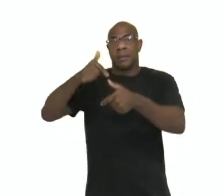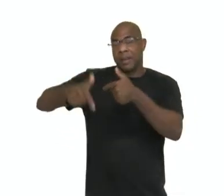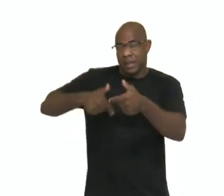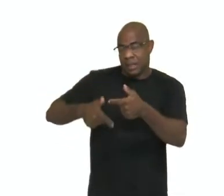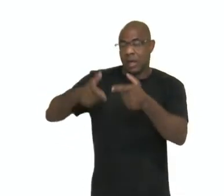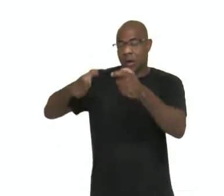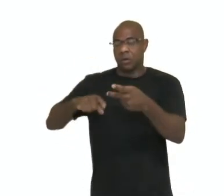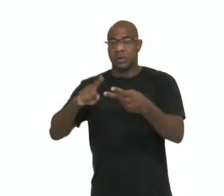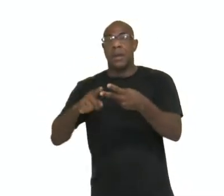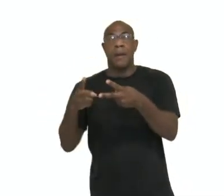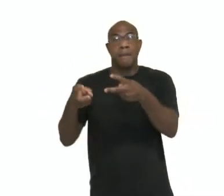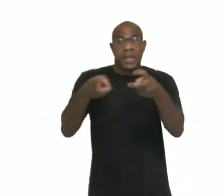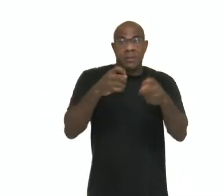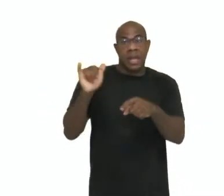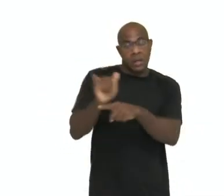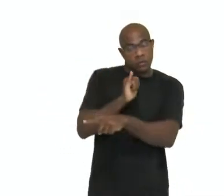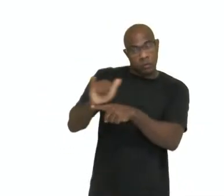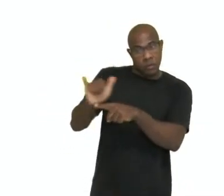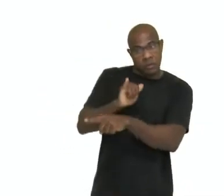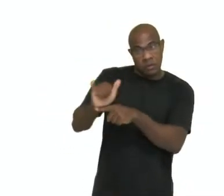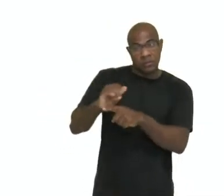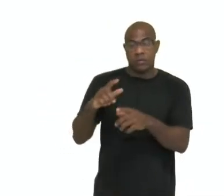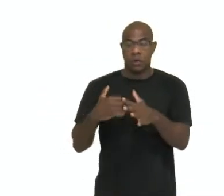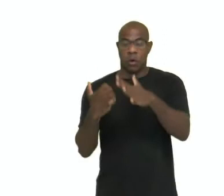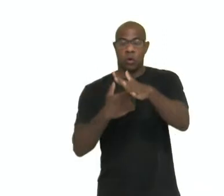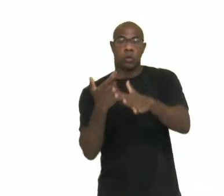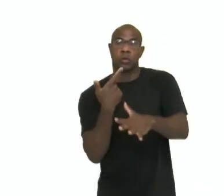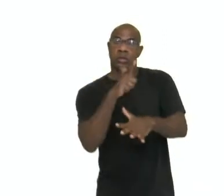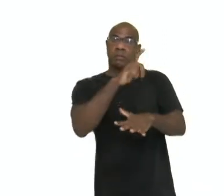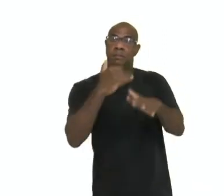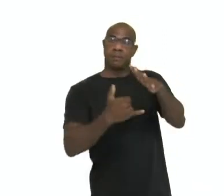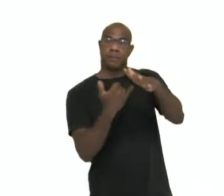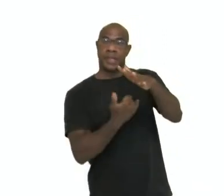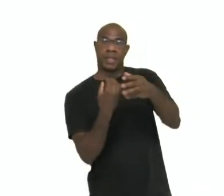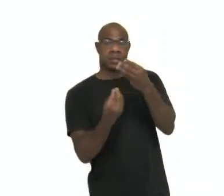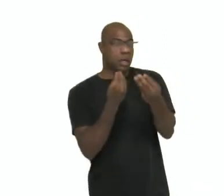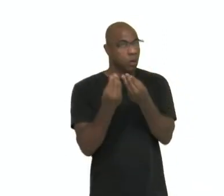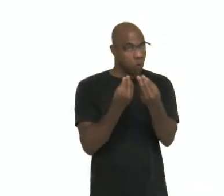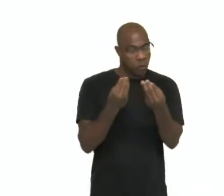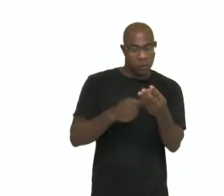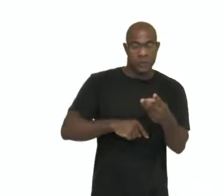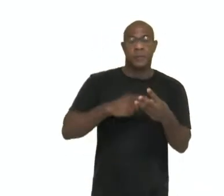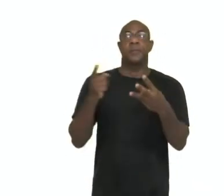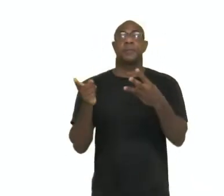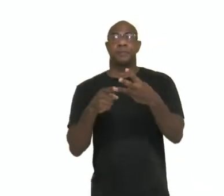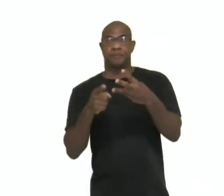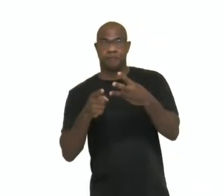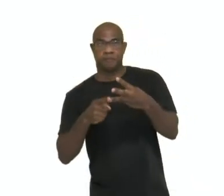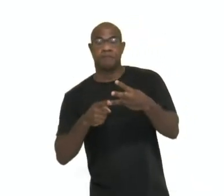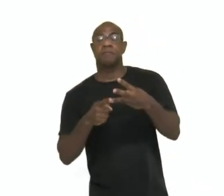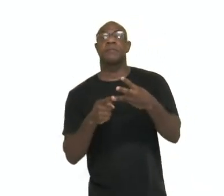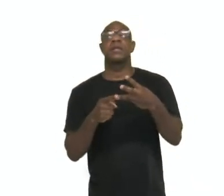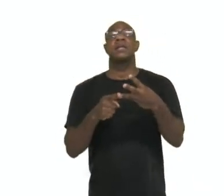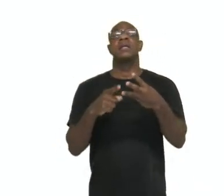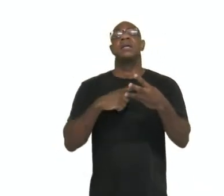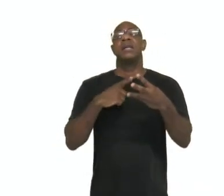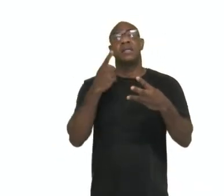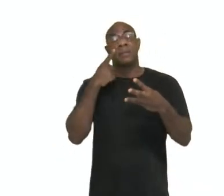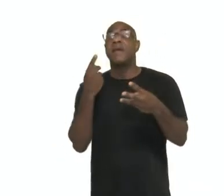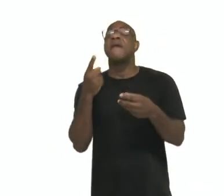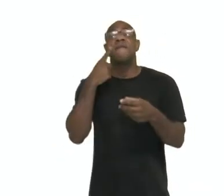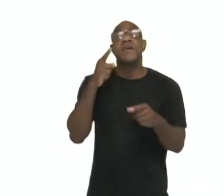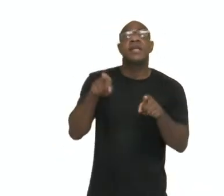trabalhar, perceber as estratégias do concorrente e observar pontos fortes e fracos desses concorrentes e